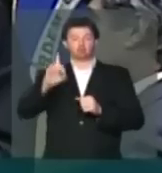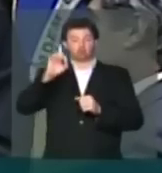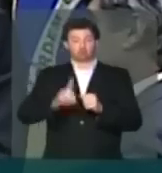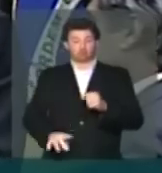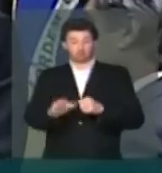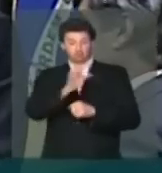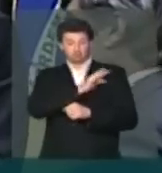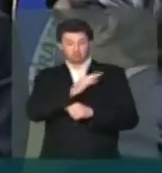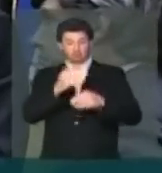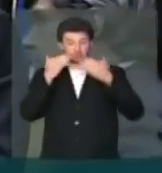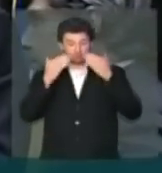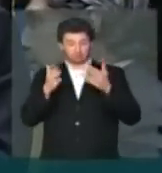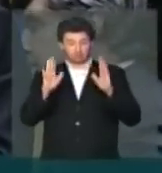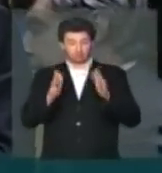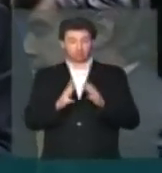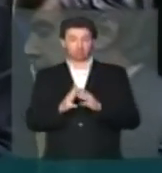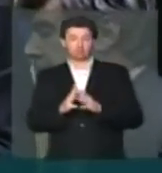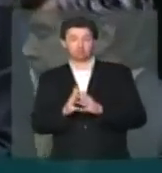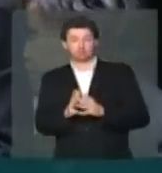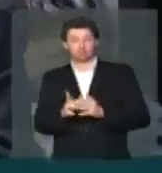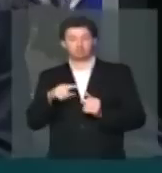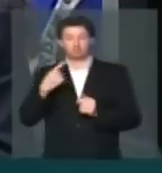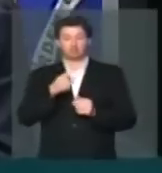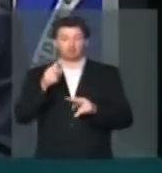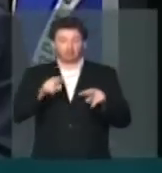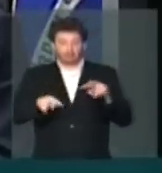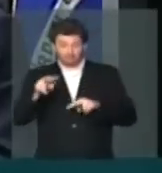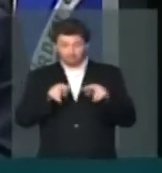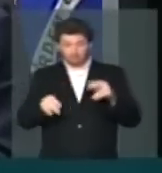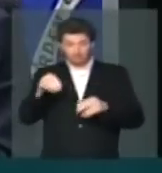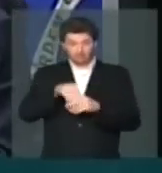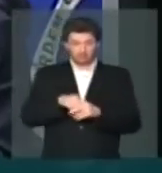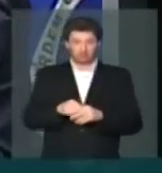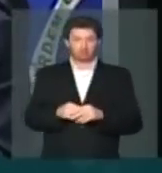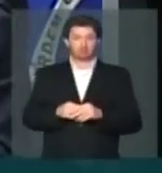DIESE apresentou, para que a gente pudesse analisar,